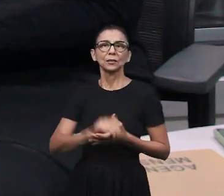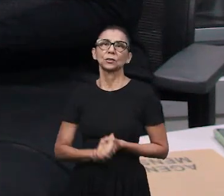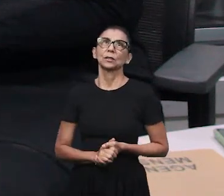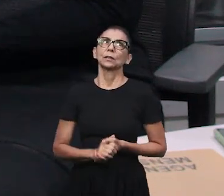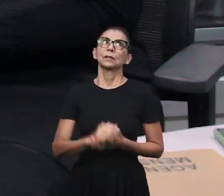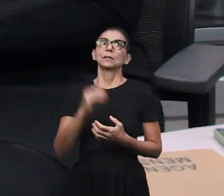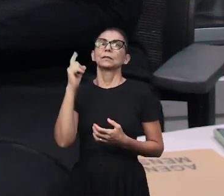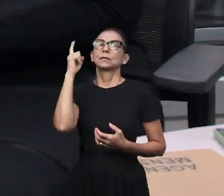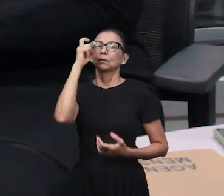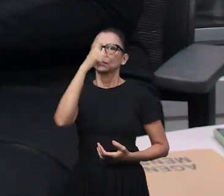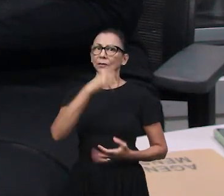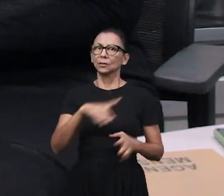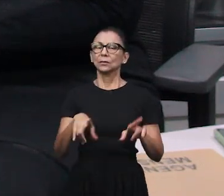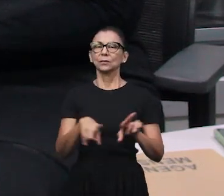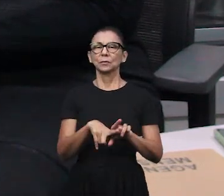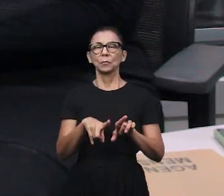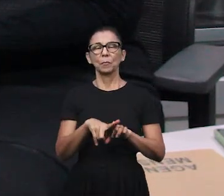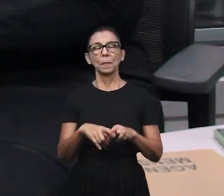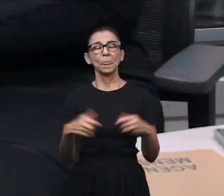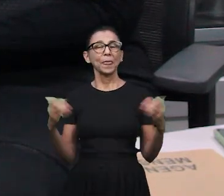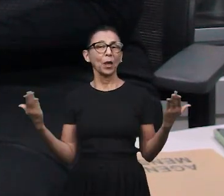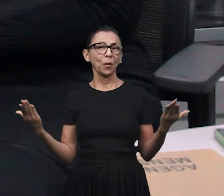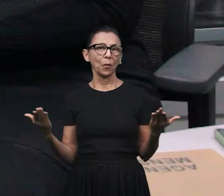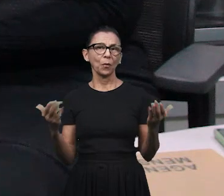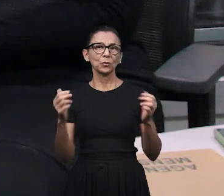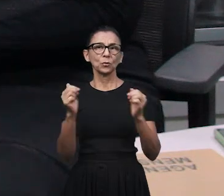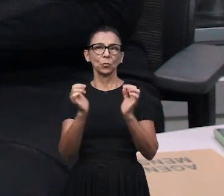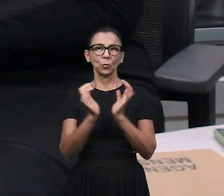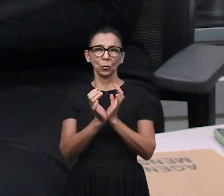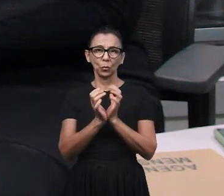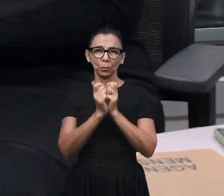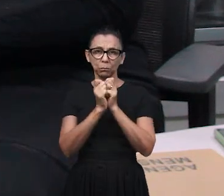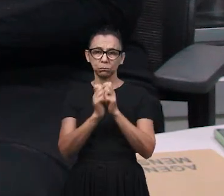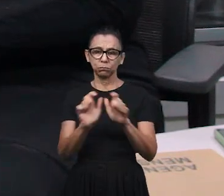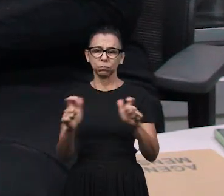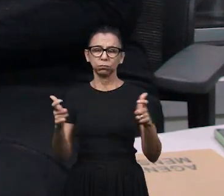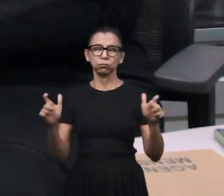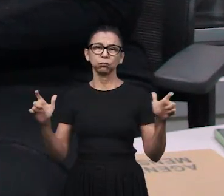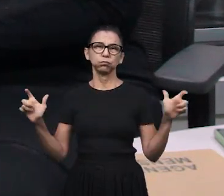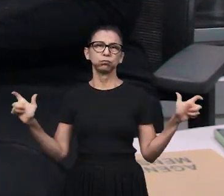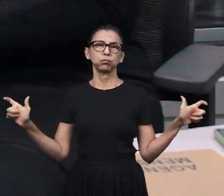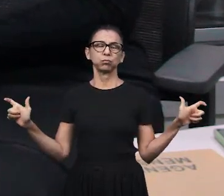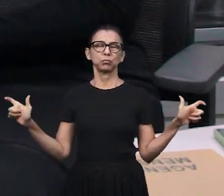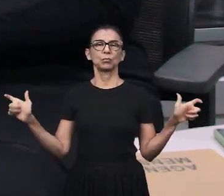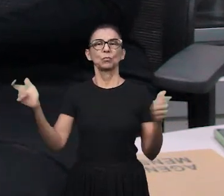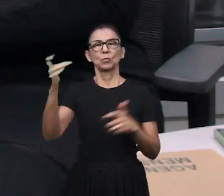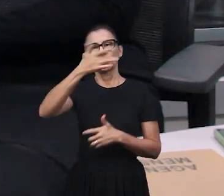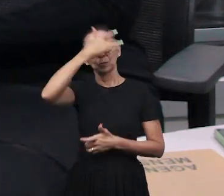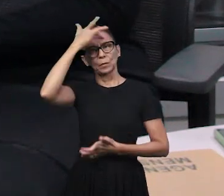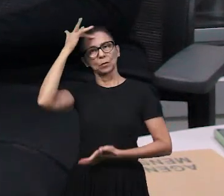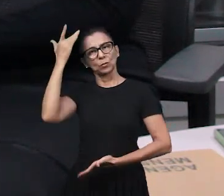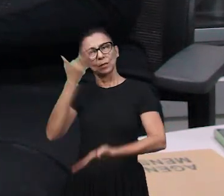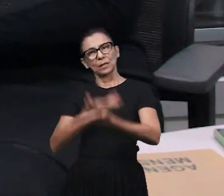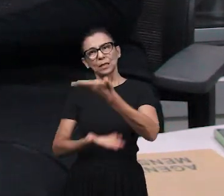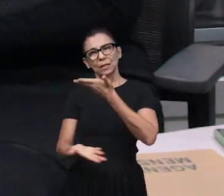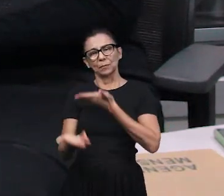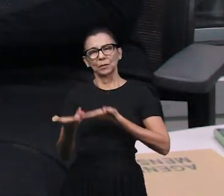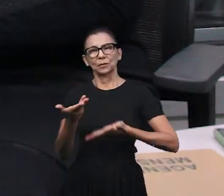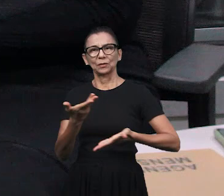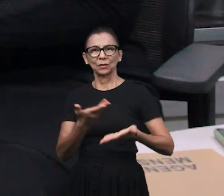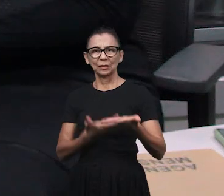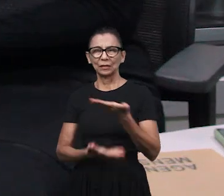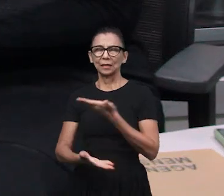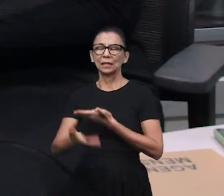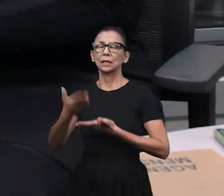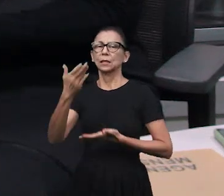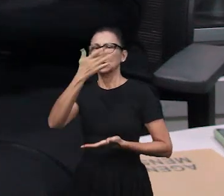alcance. E hoje nós temos um grupo grande e assim, extremamente integrado,